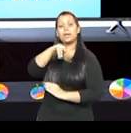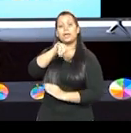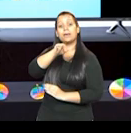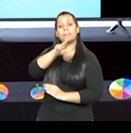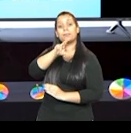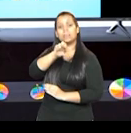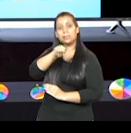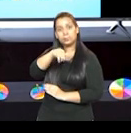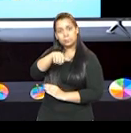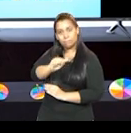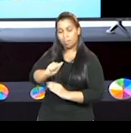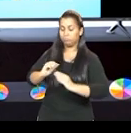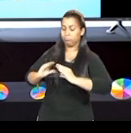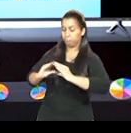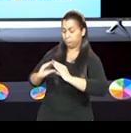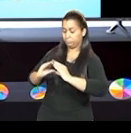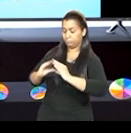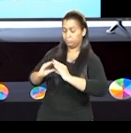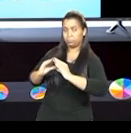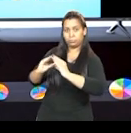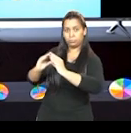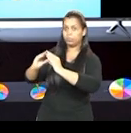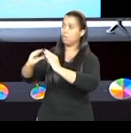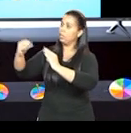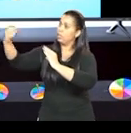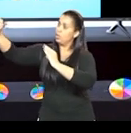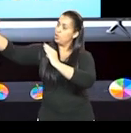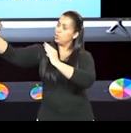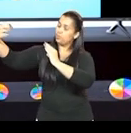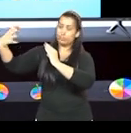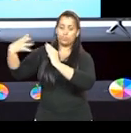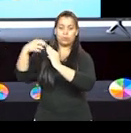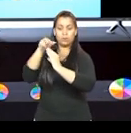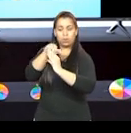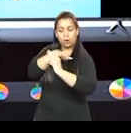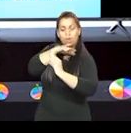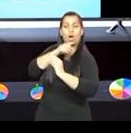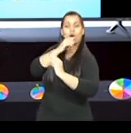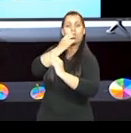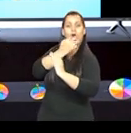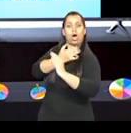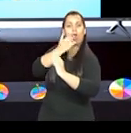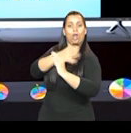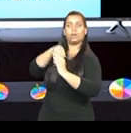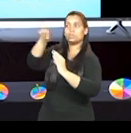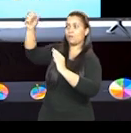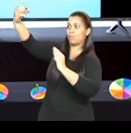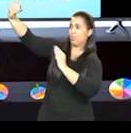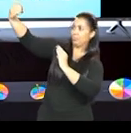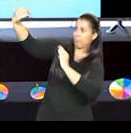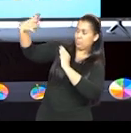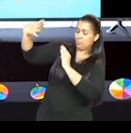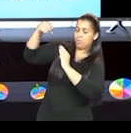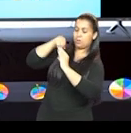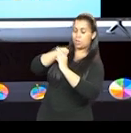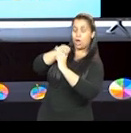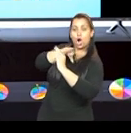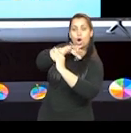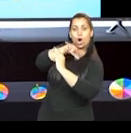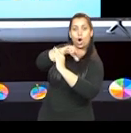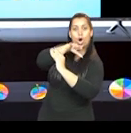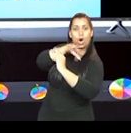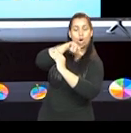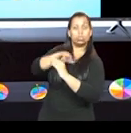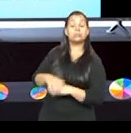impureza, aproximou dessa luz e saiu feixes coloridos. Foi aí que ele criou a hipótese de que a luz branca,